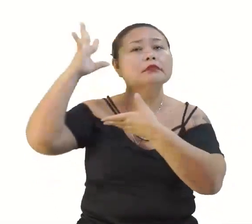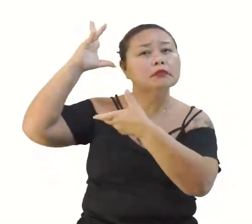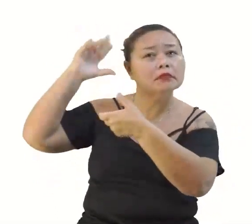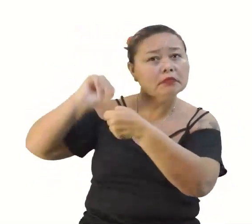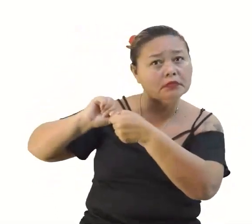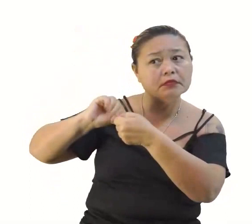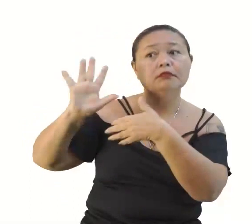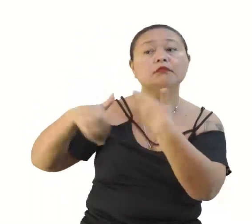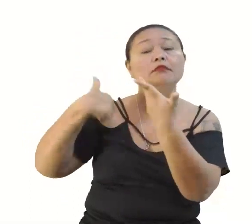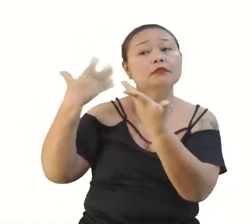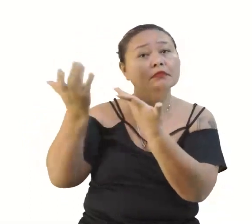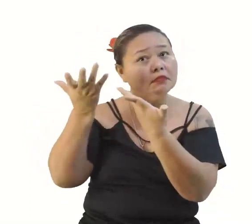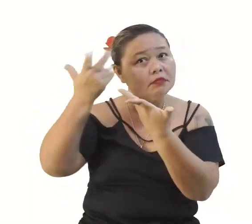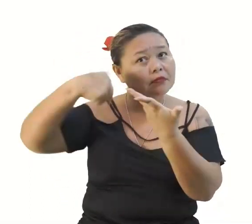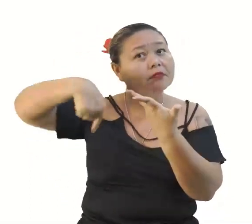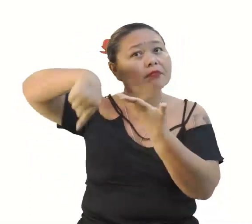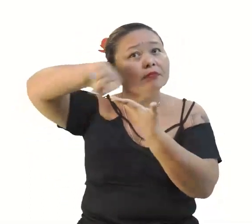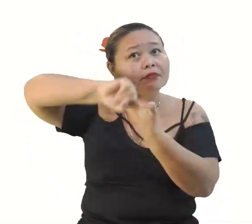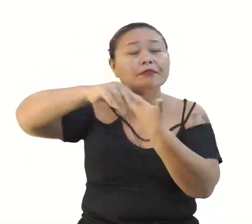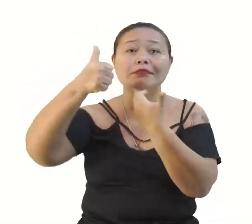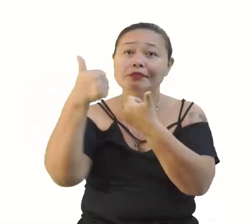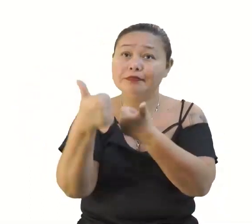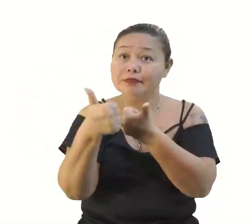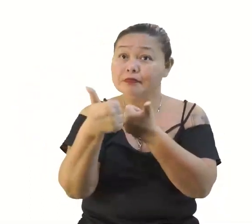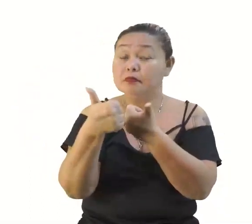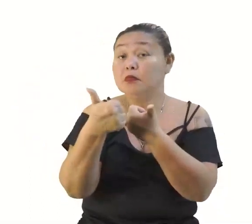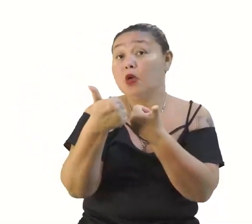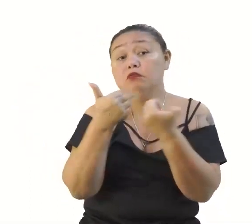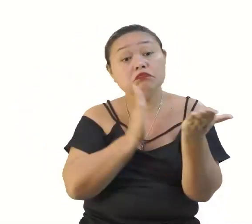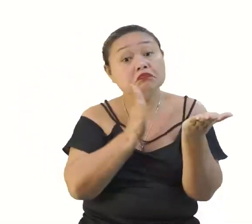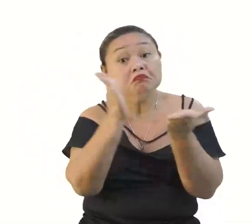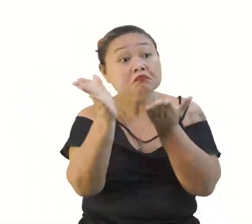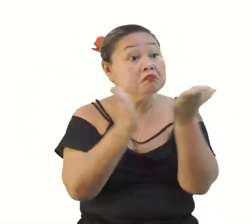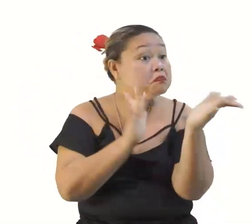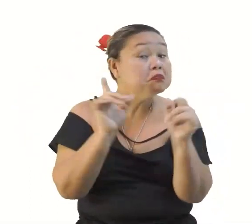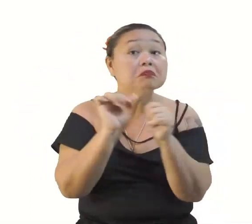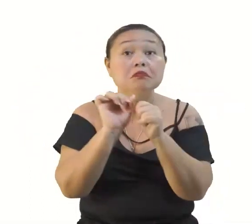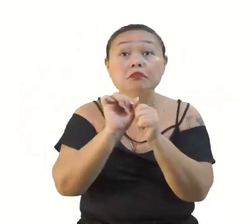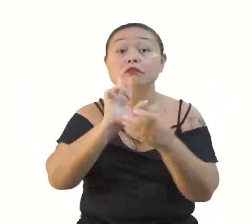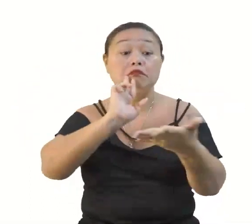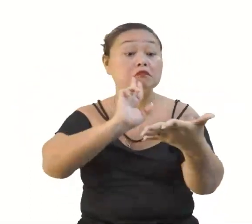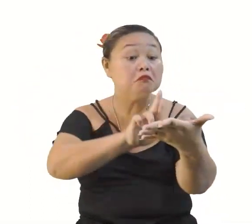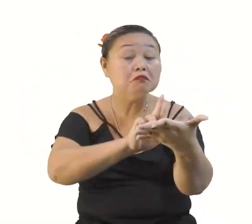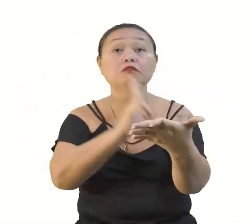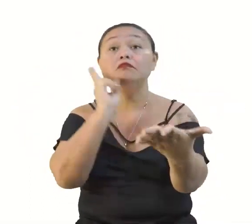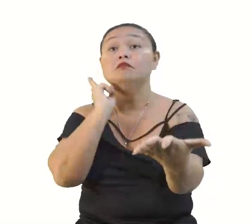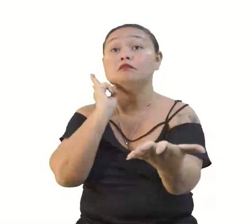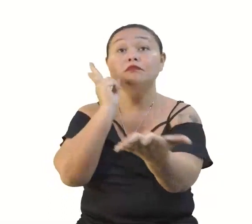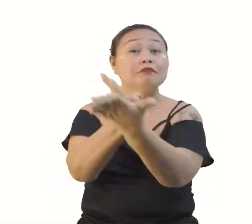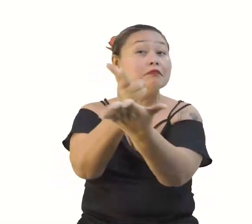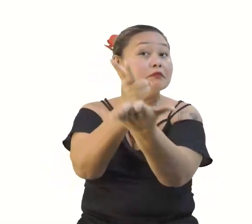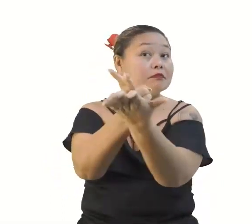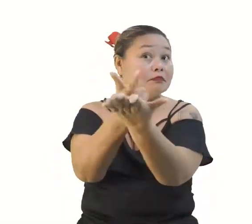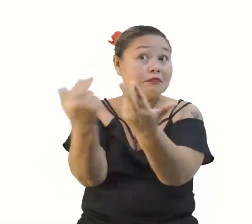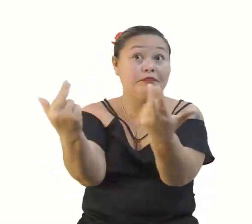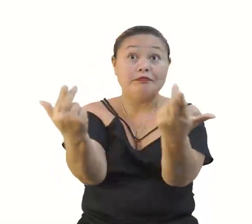lógico? É isso que a gente quer de vocês, tá? Tanto por um caminho ou pelo outro, o resultado tem que ser o